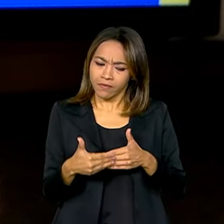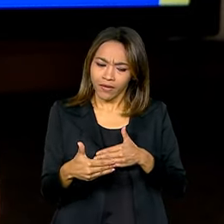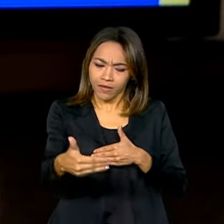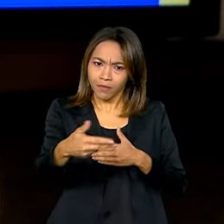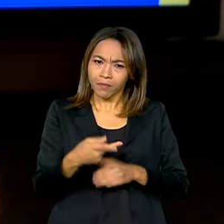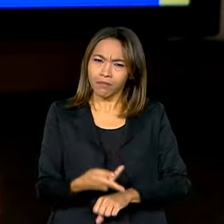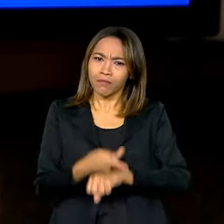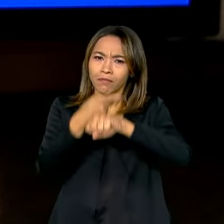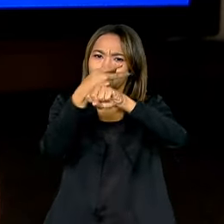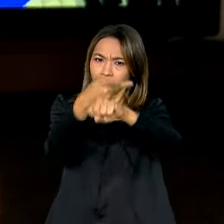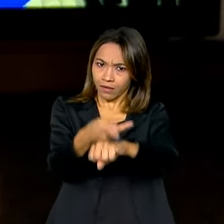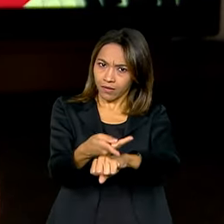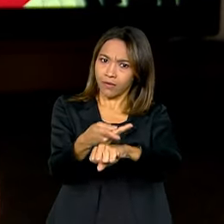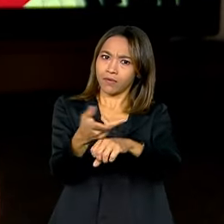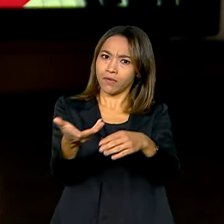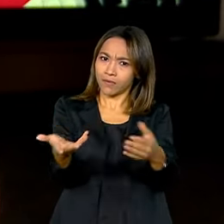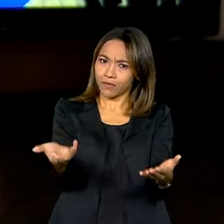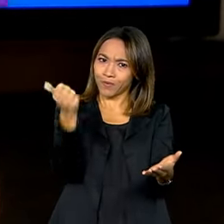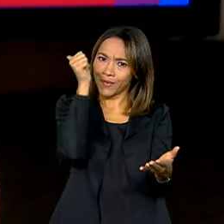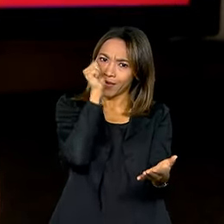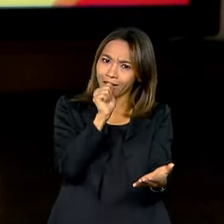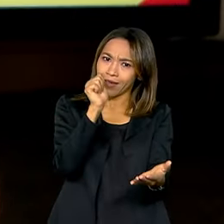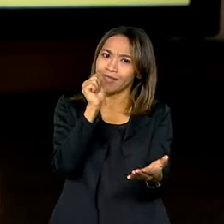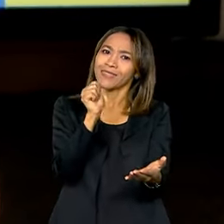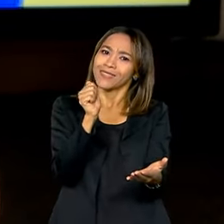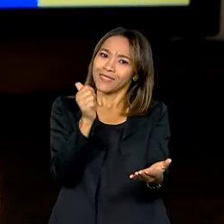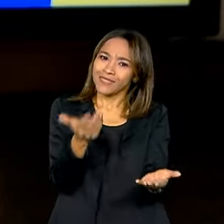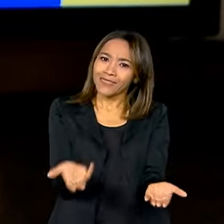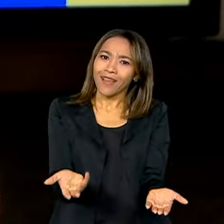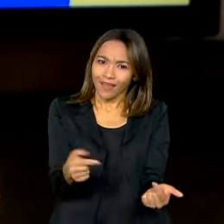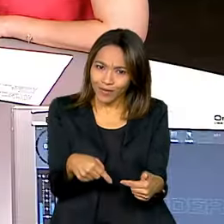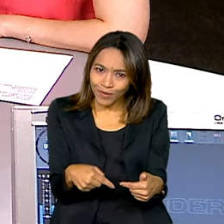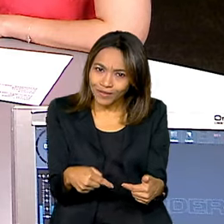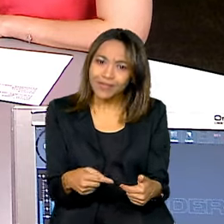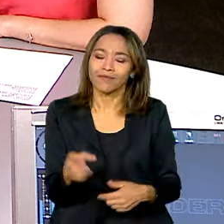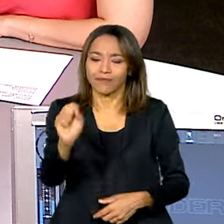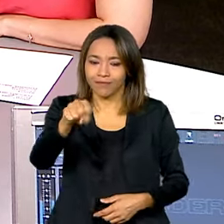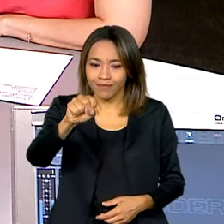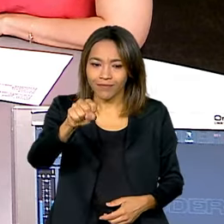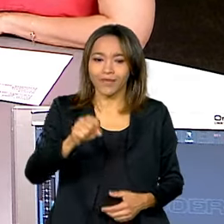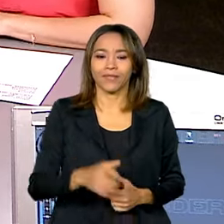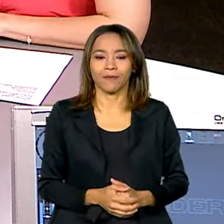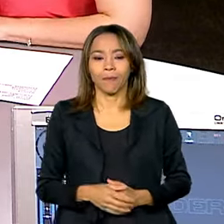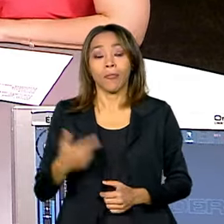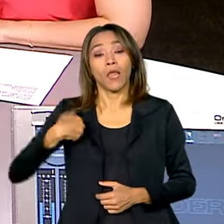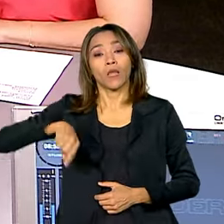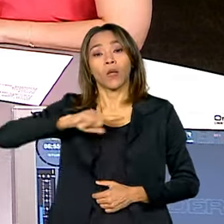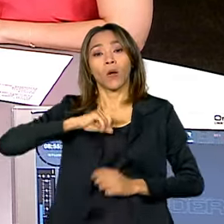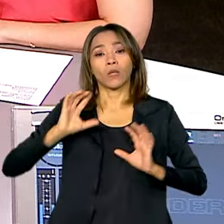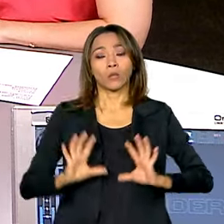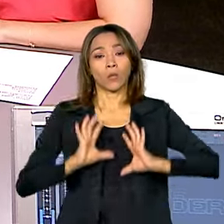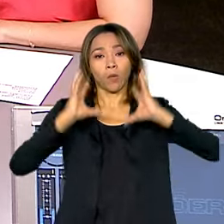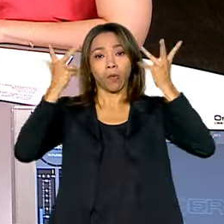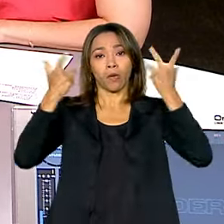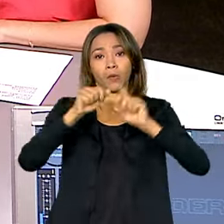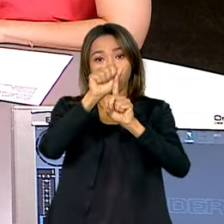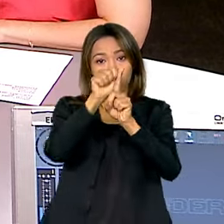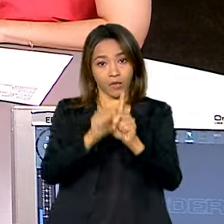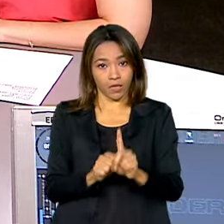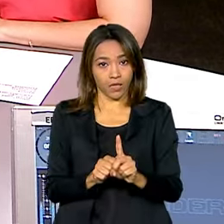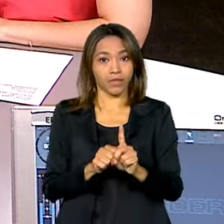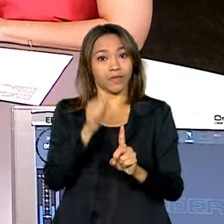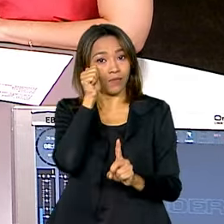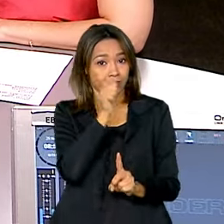né? Prêmio Mulheres das Águas, é isso? É isso. Quando nós comemoramos o mês, não é,